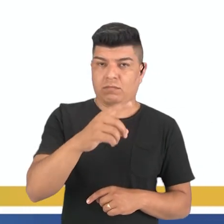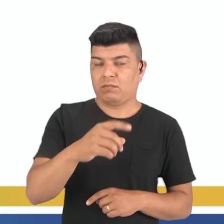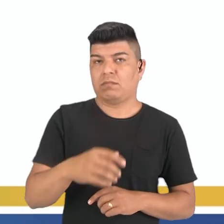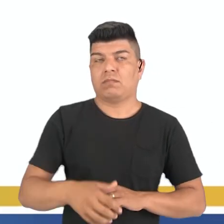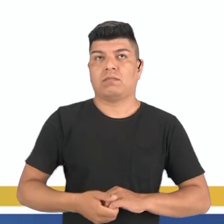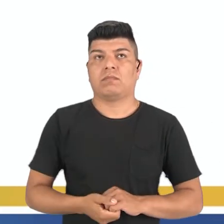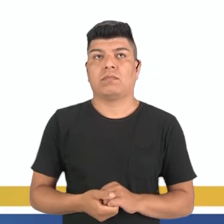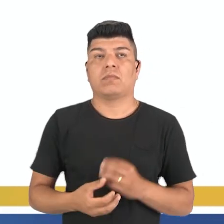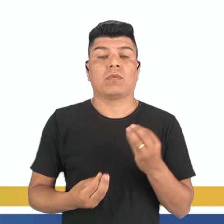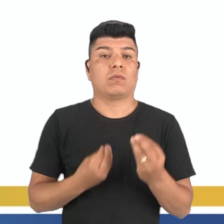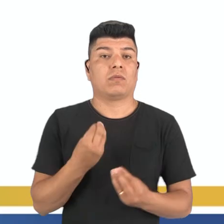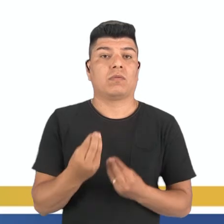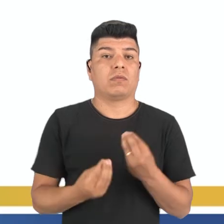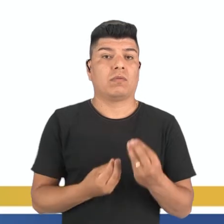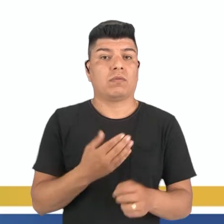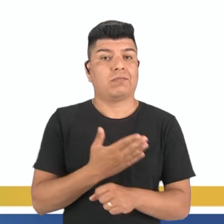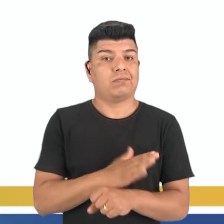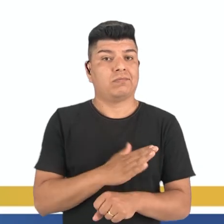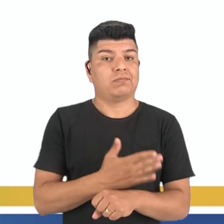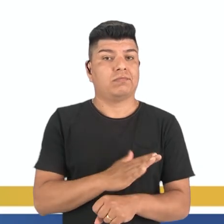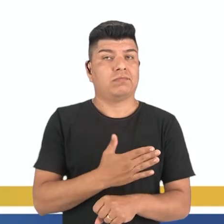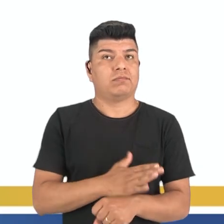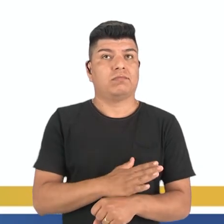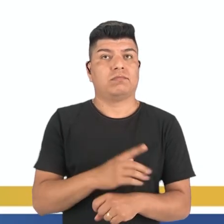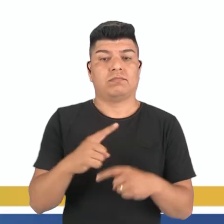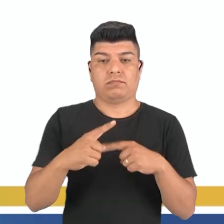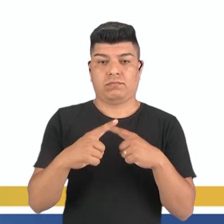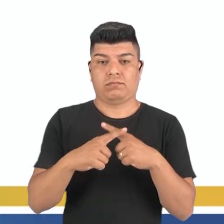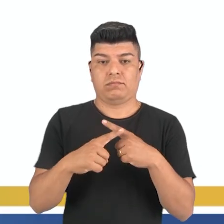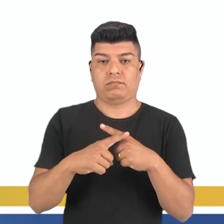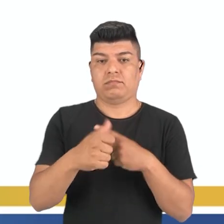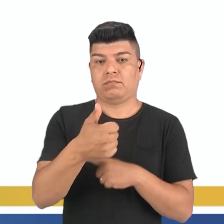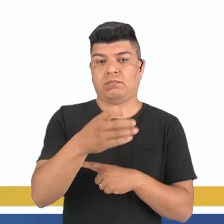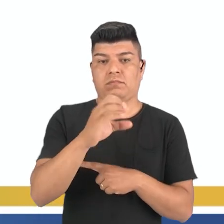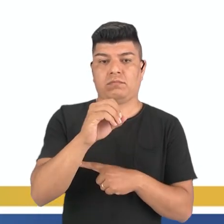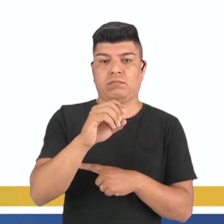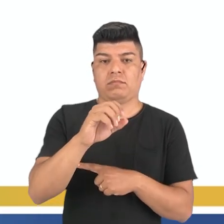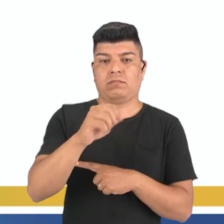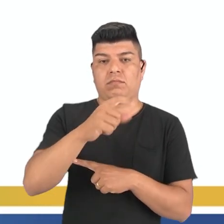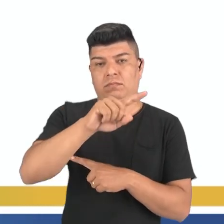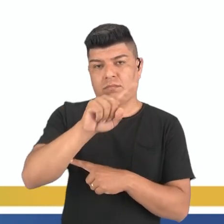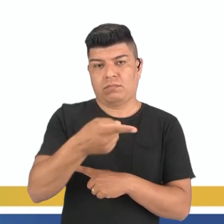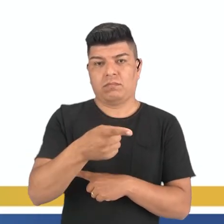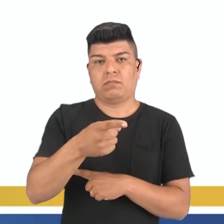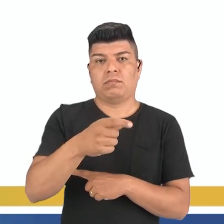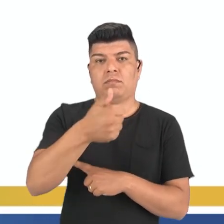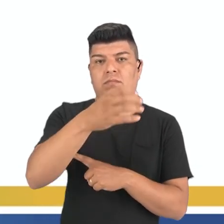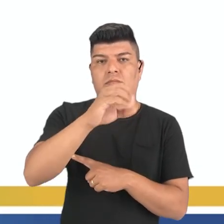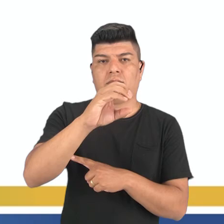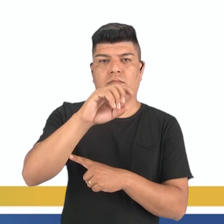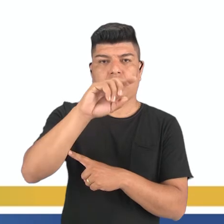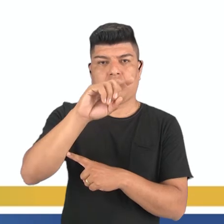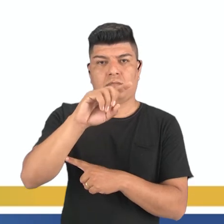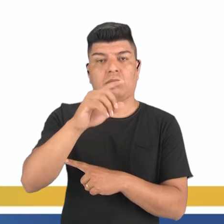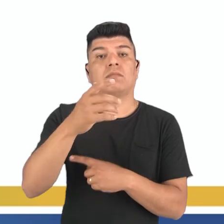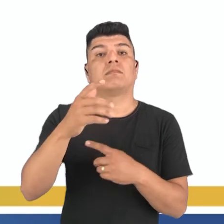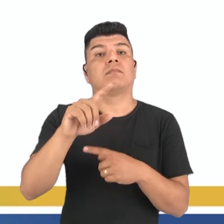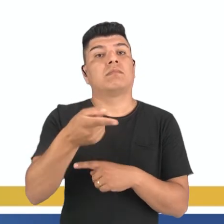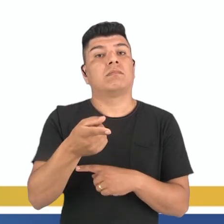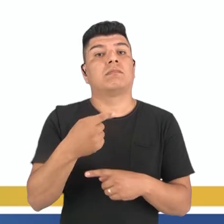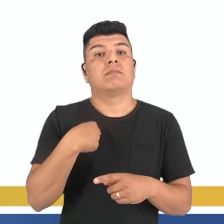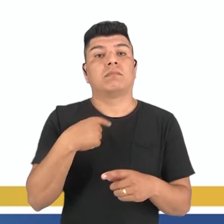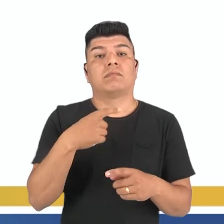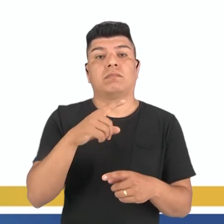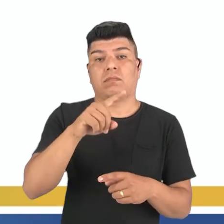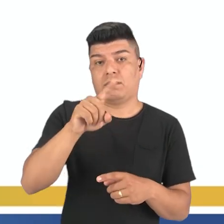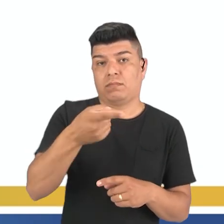Como é que a gente pode fazer de forma prática? Então, para multiplicar por 10, por 1.000, por 100, né? Nós vamos deslocar a vírgula